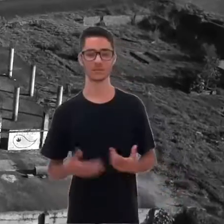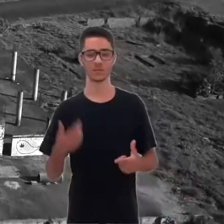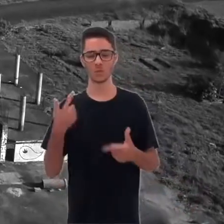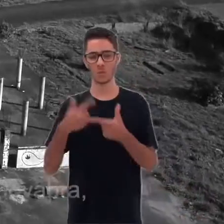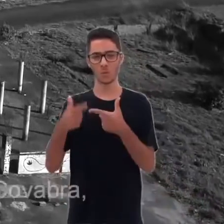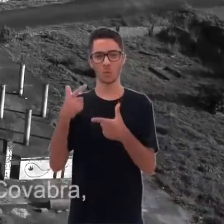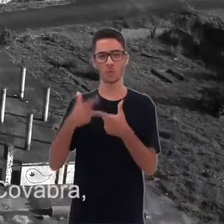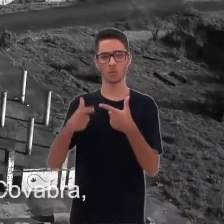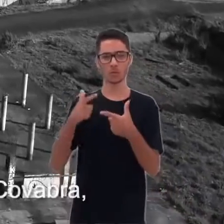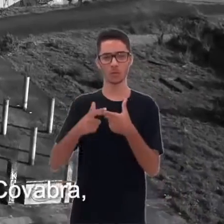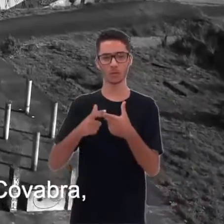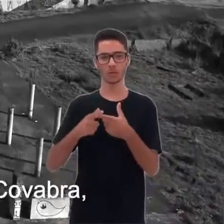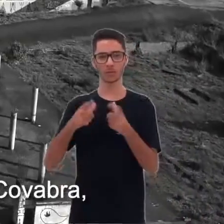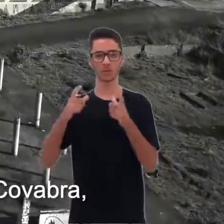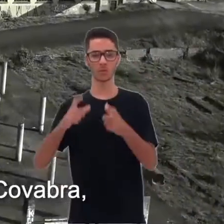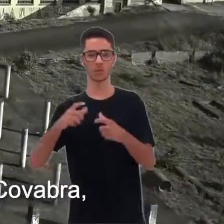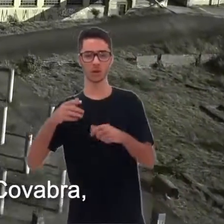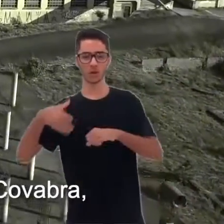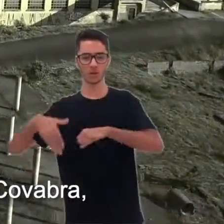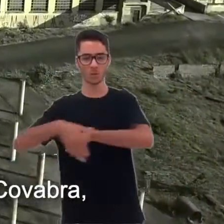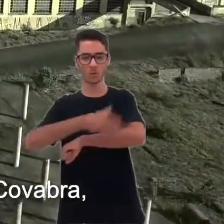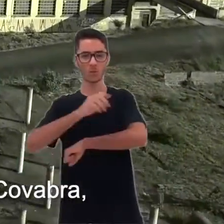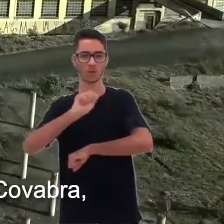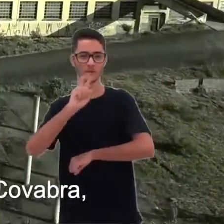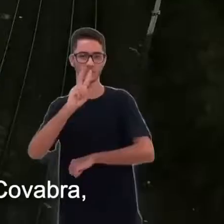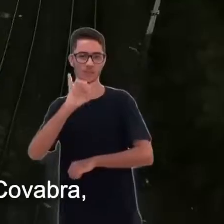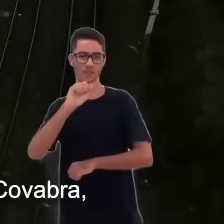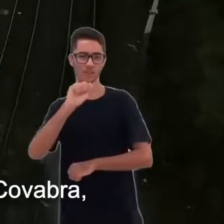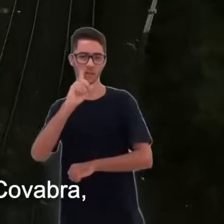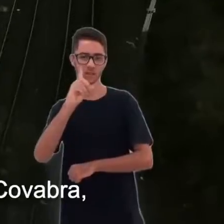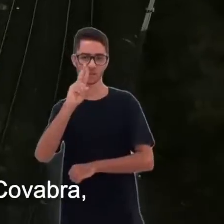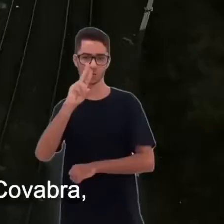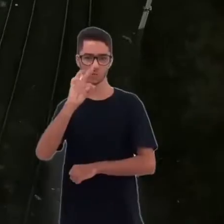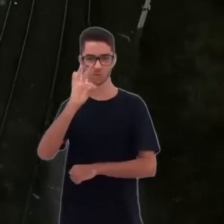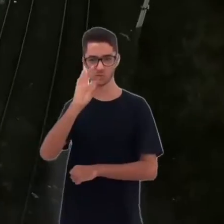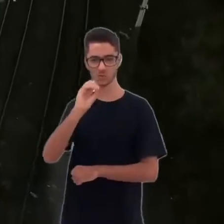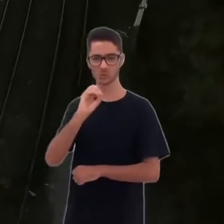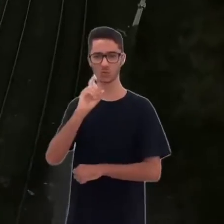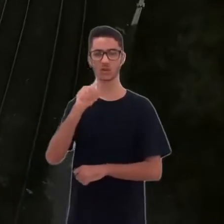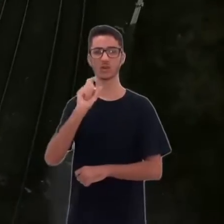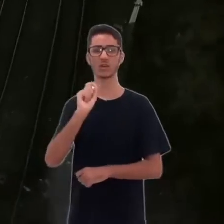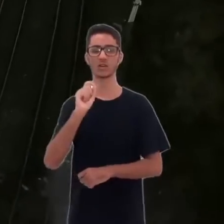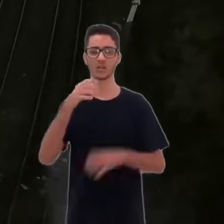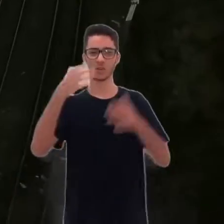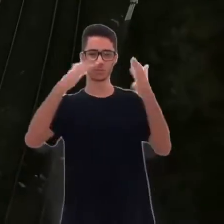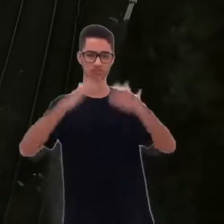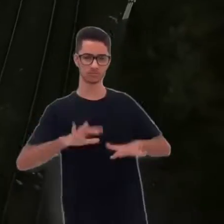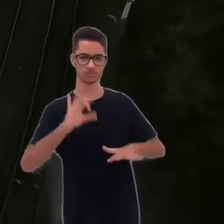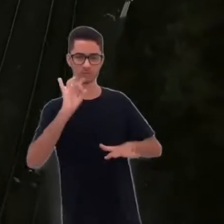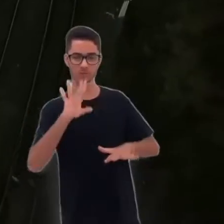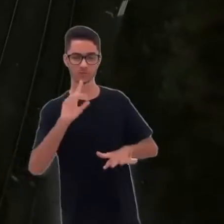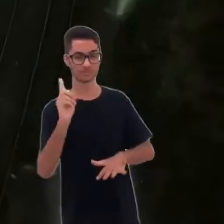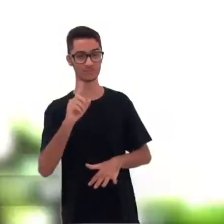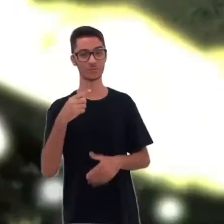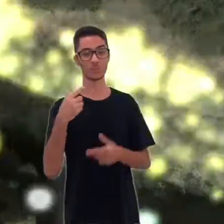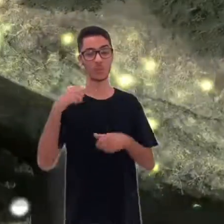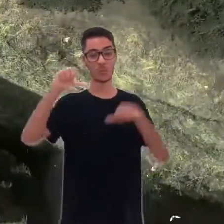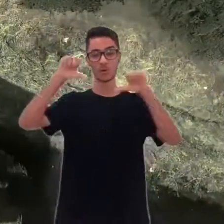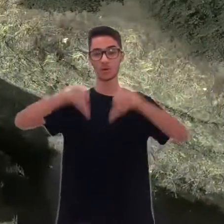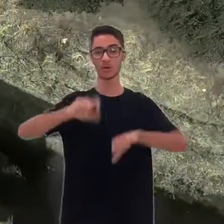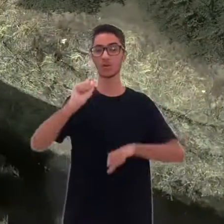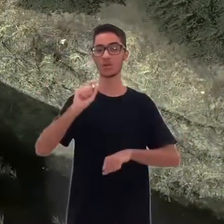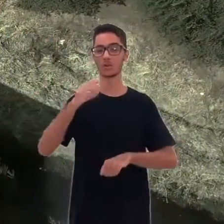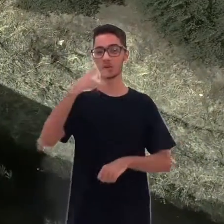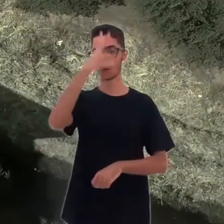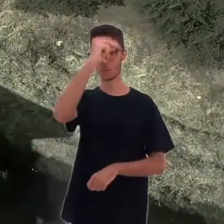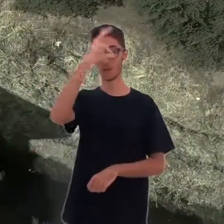escolheu. O grande problema da alça de acesso do viaduto do Covabra não foi apenas o desmoronamento. O